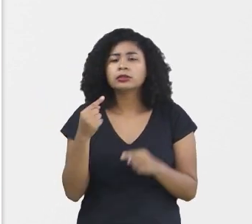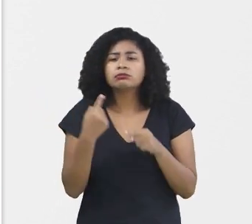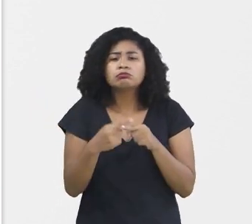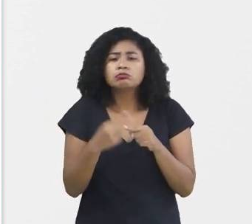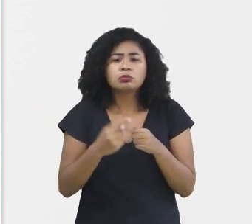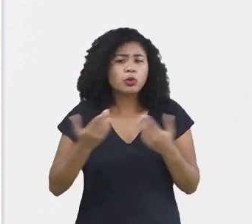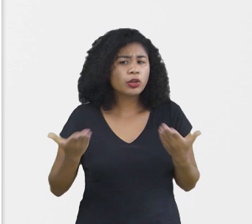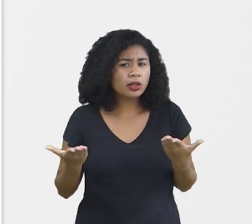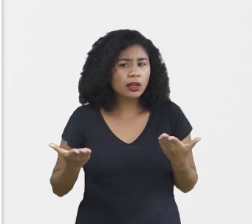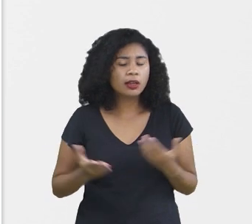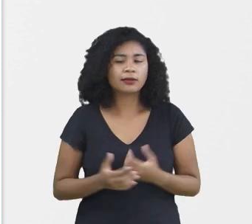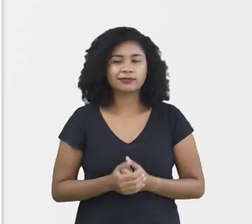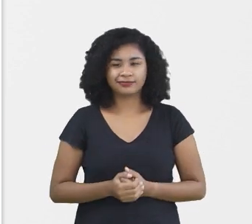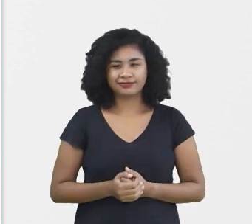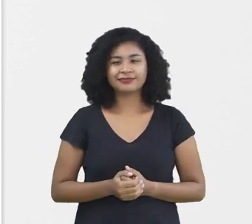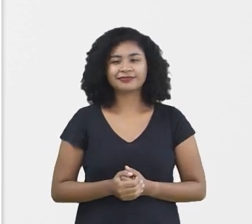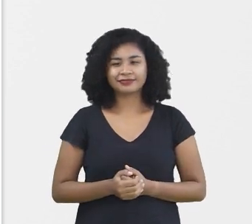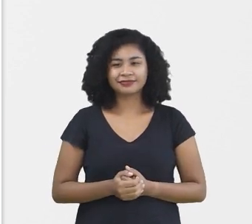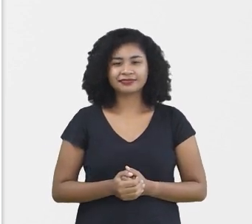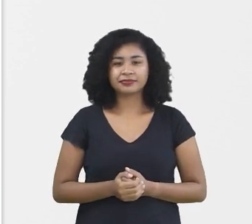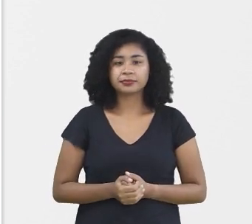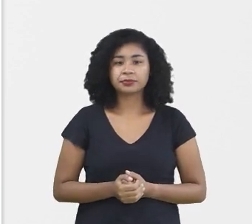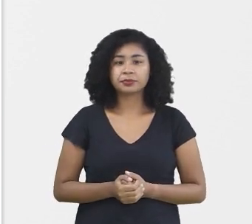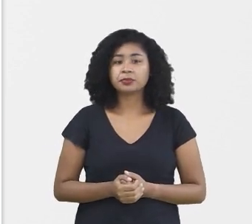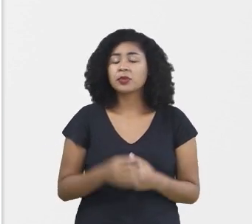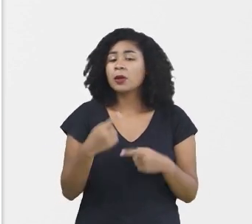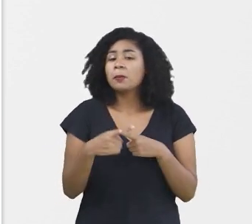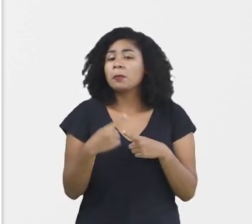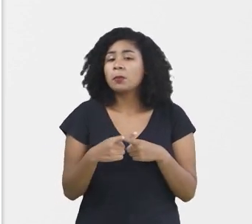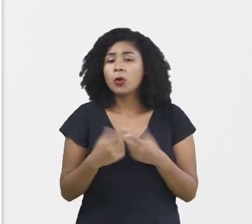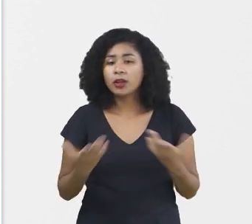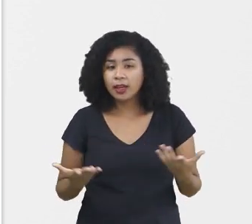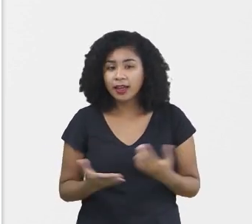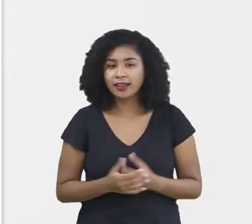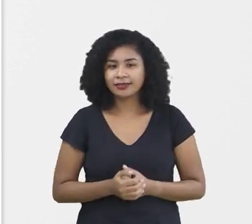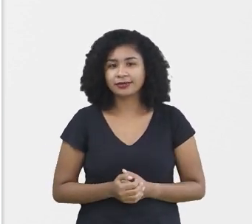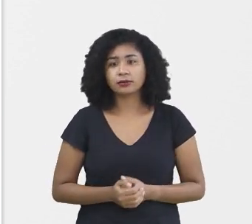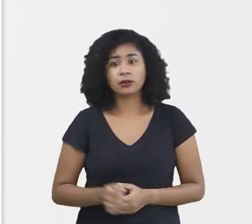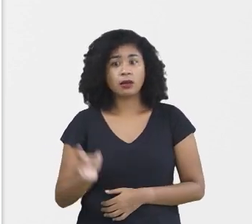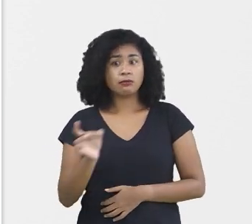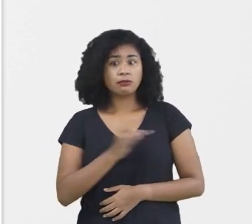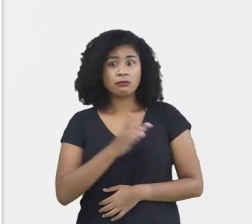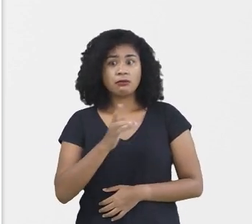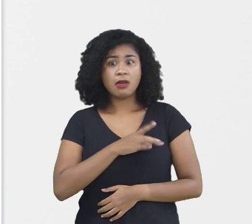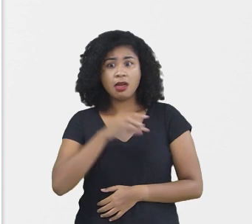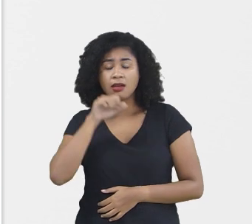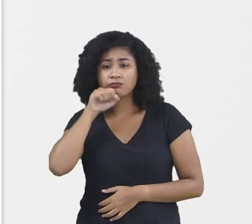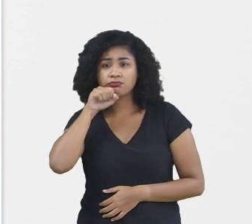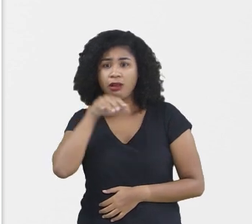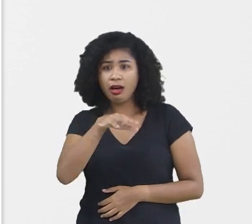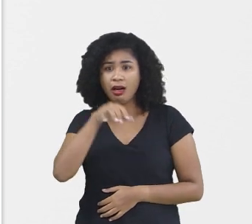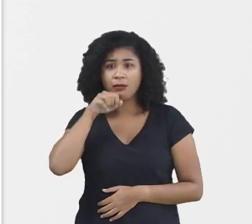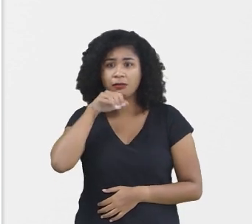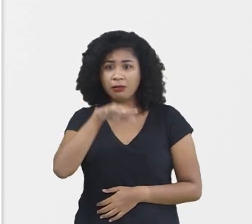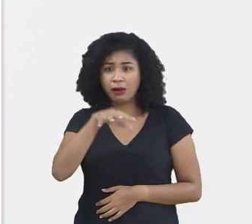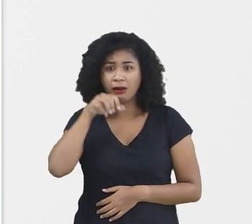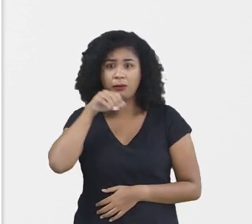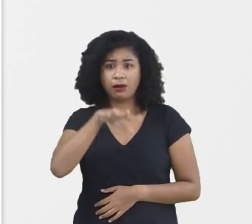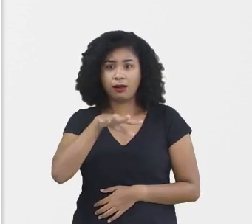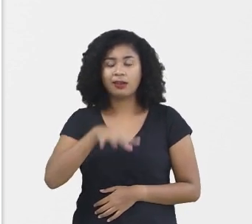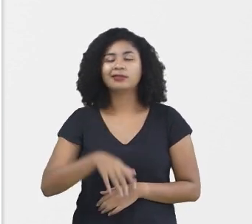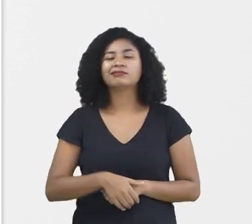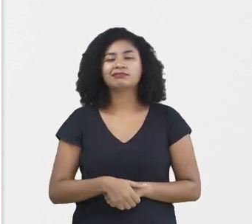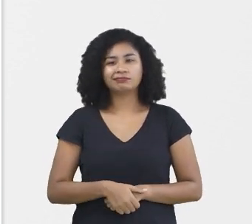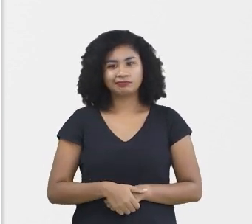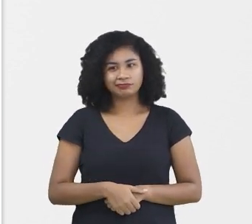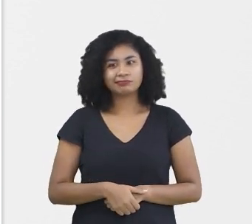a resposta, né? Porque eles tinham medo terrível do dragão, né? Que é aquele